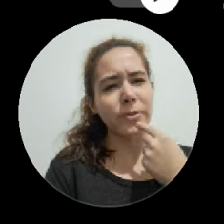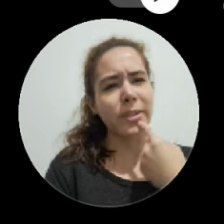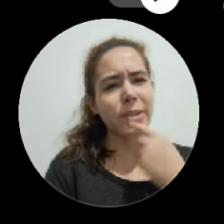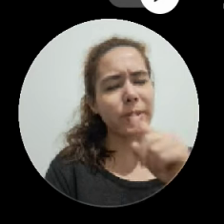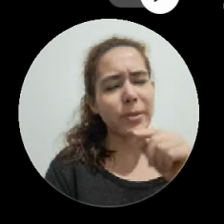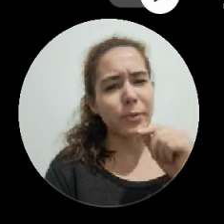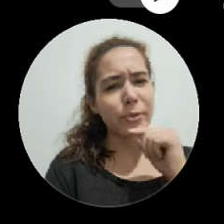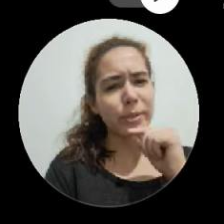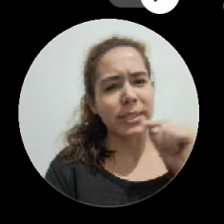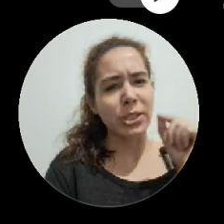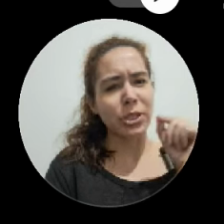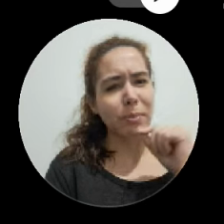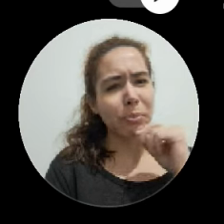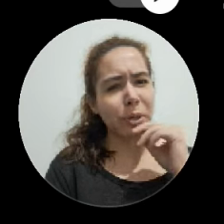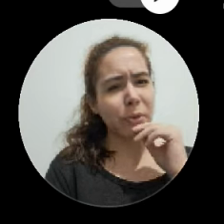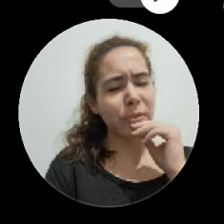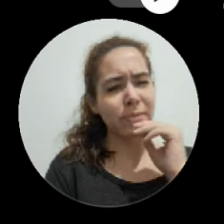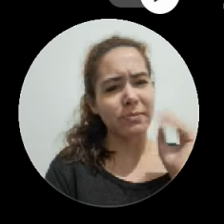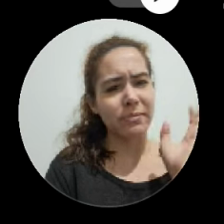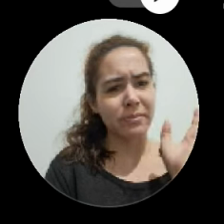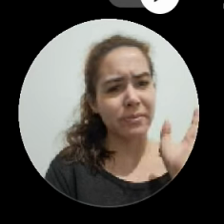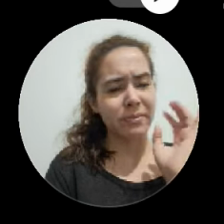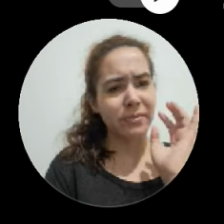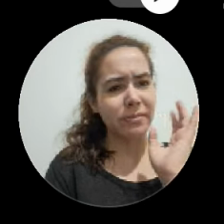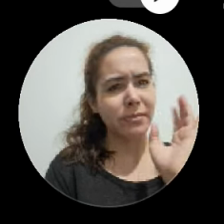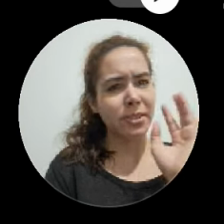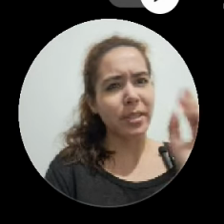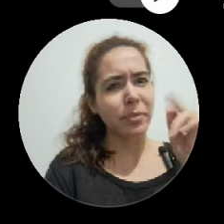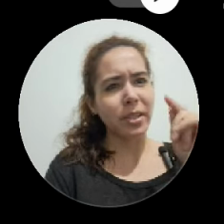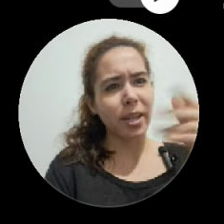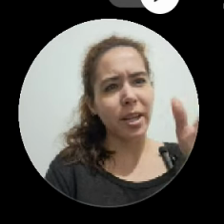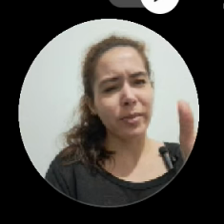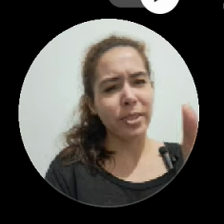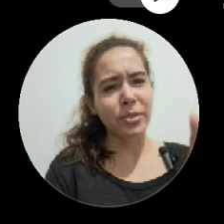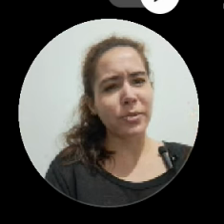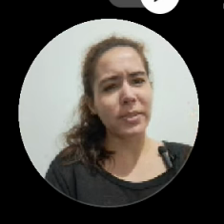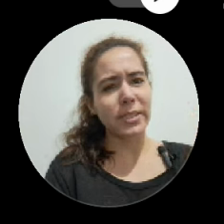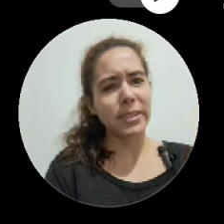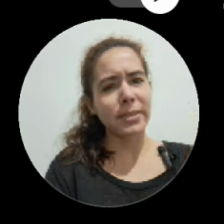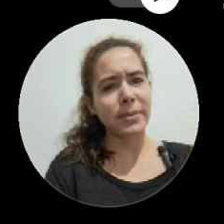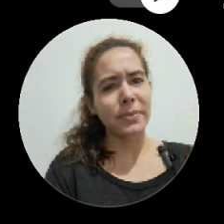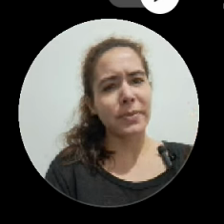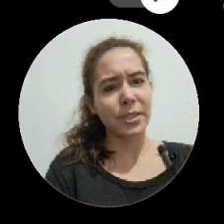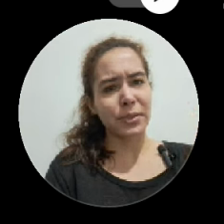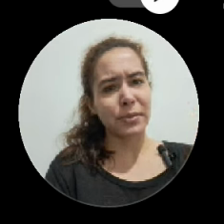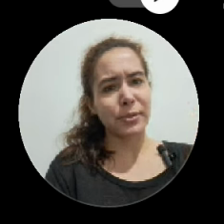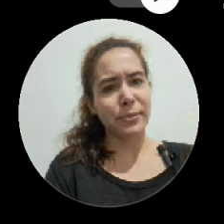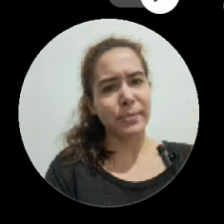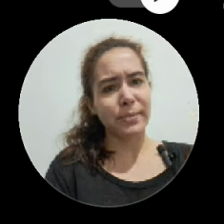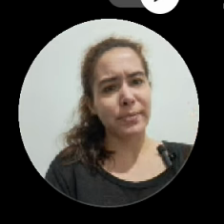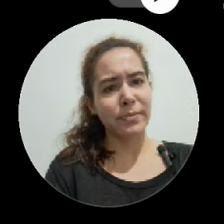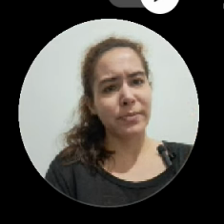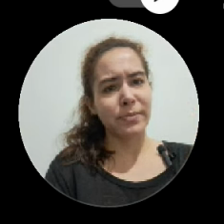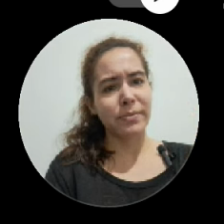Eu tenho um canal que se chama Primo. Aí me tirem umas dúvidas. Se